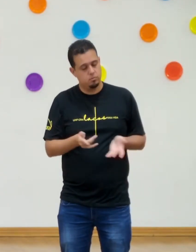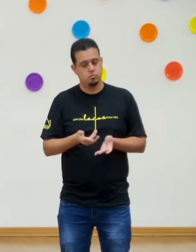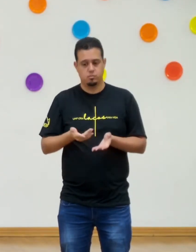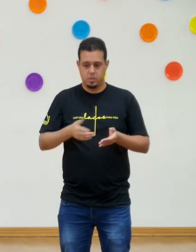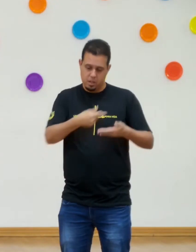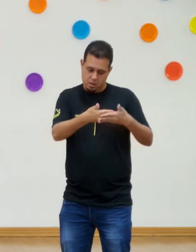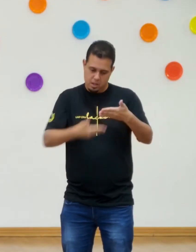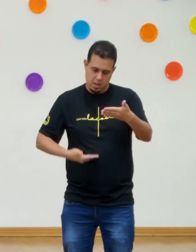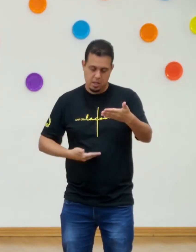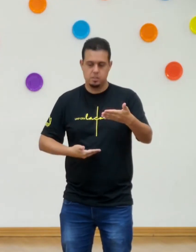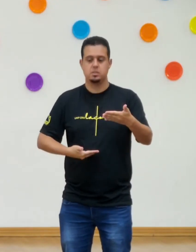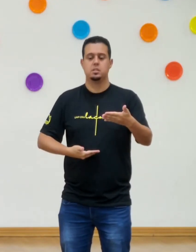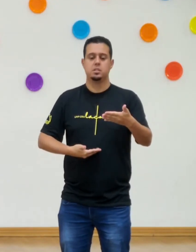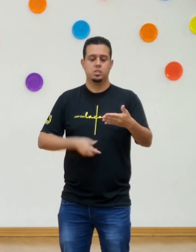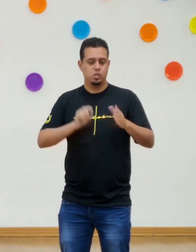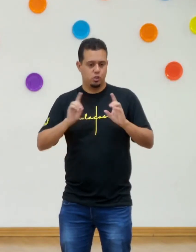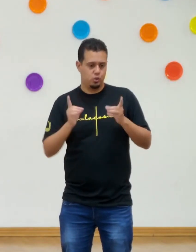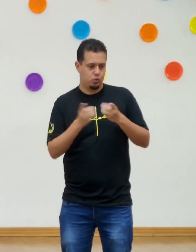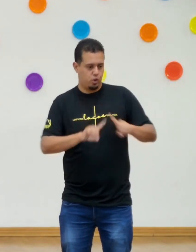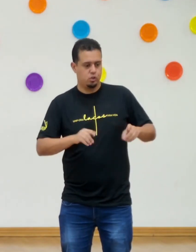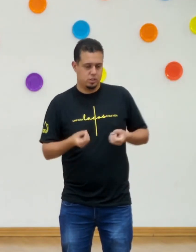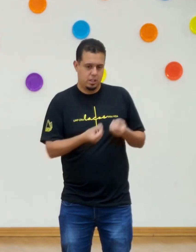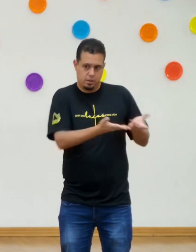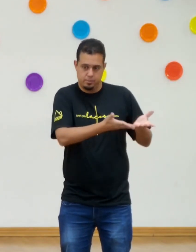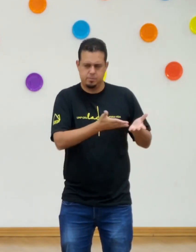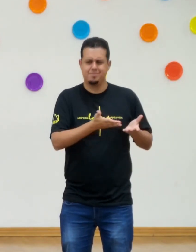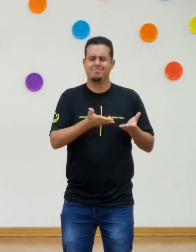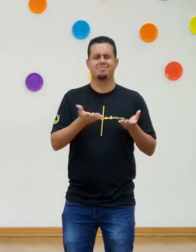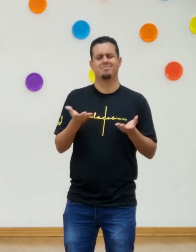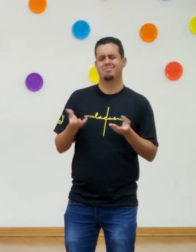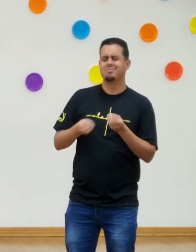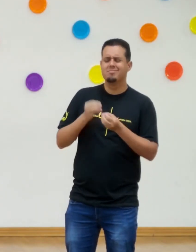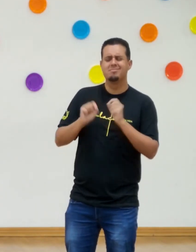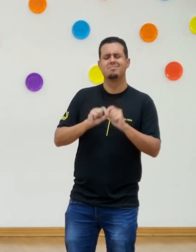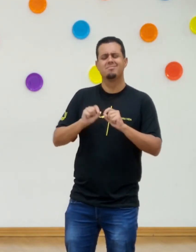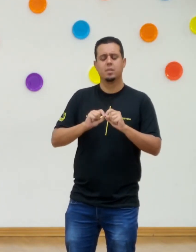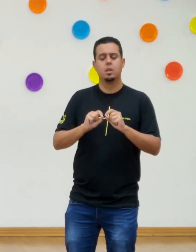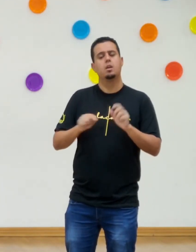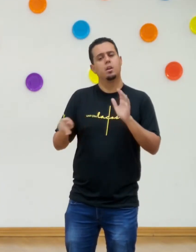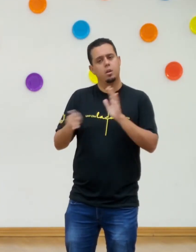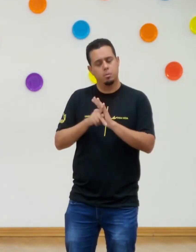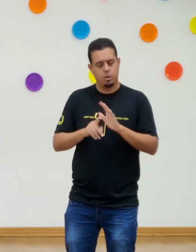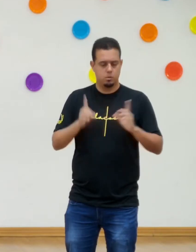Porque aí eu vou ter que voltar para Deuteronômio. O que é isso? Carta de divórcio, Deuteronômio 24.